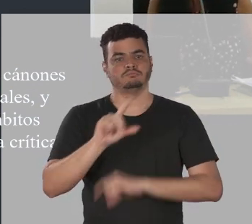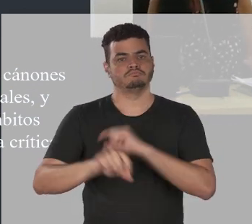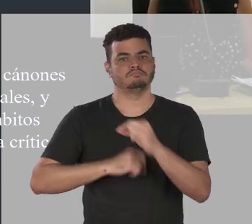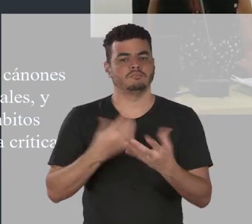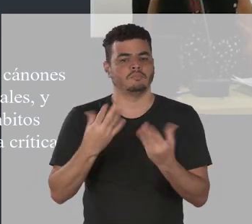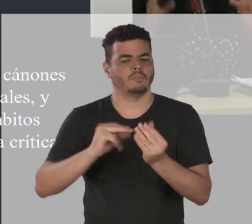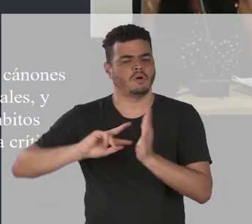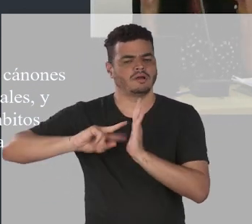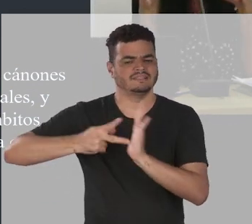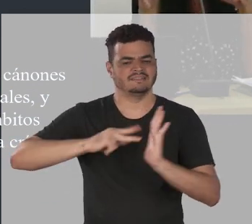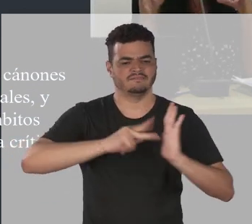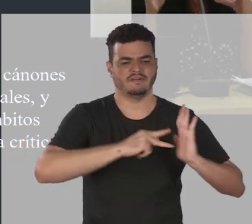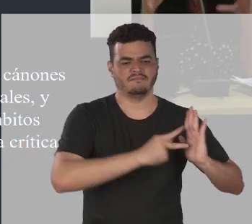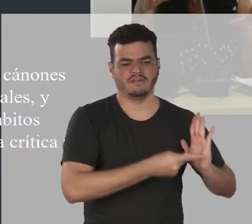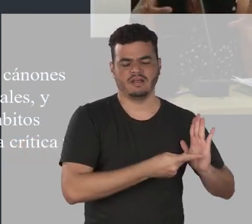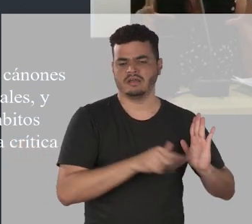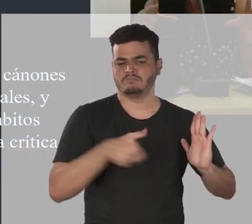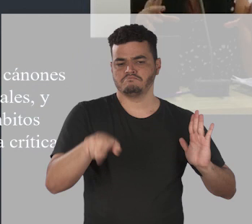múltiplos significados.